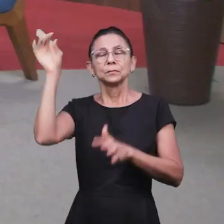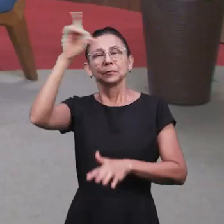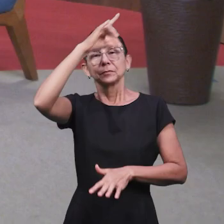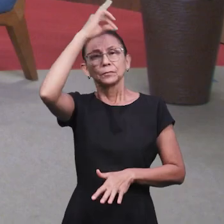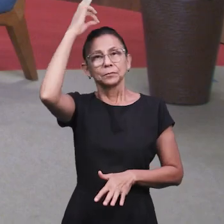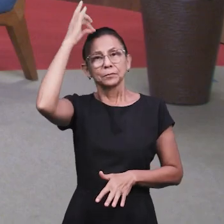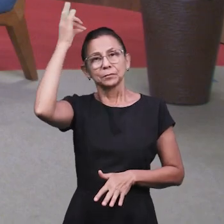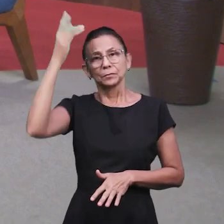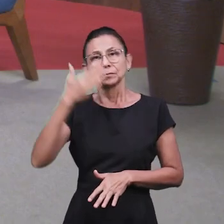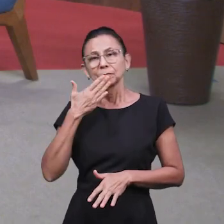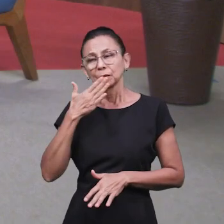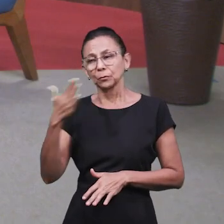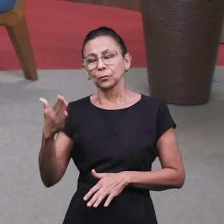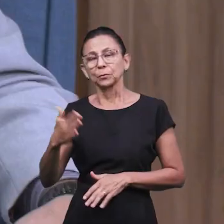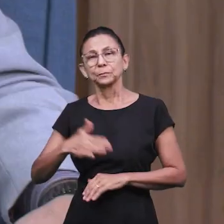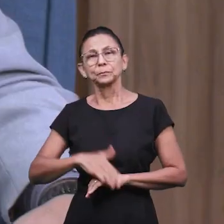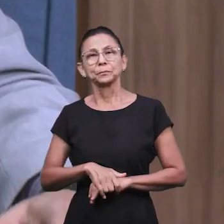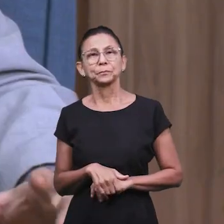Jesus.